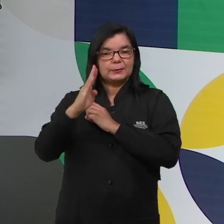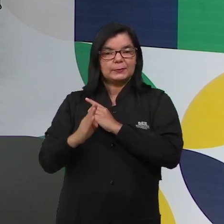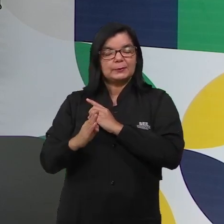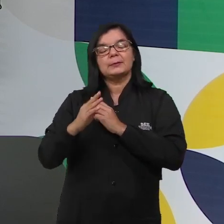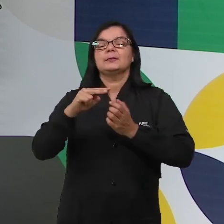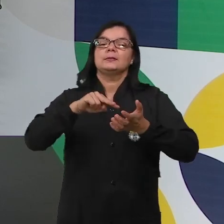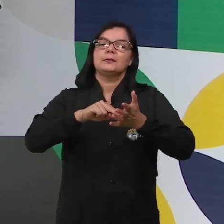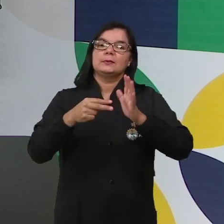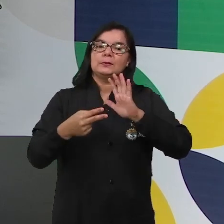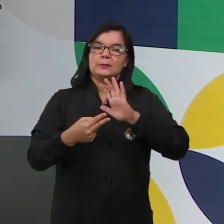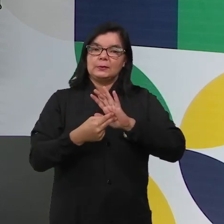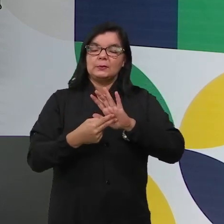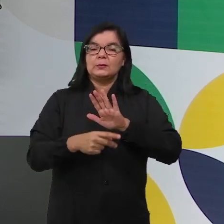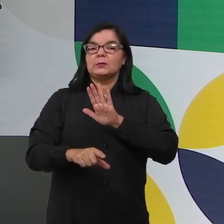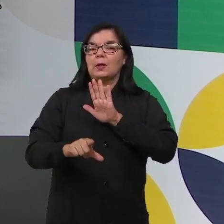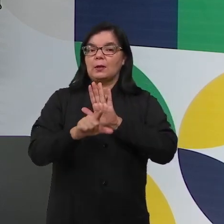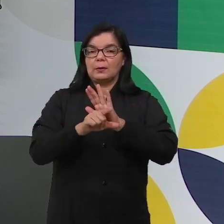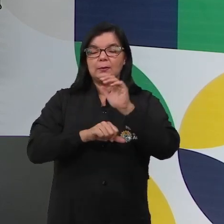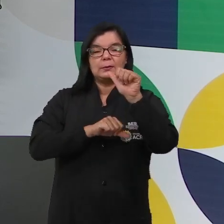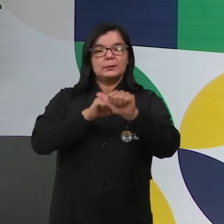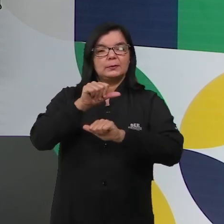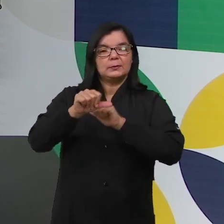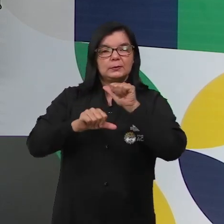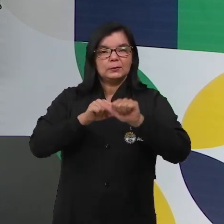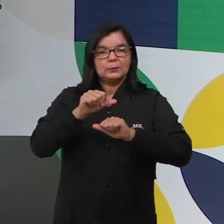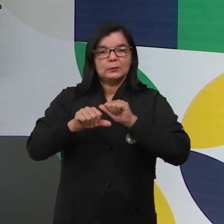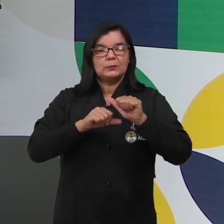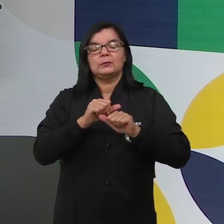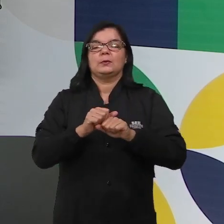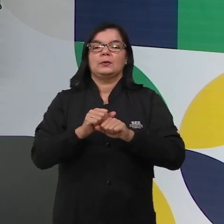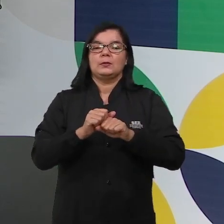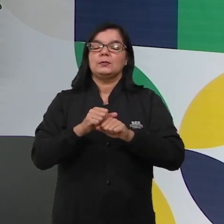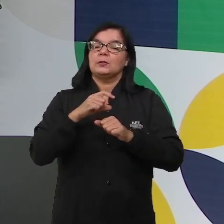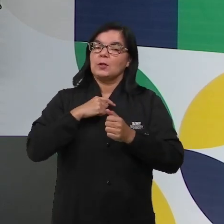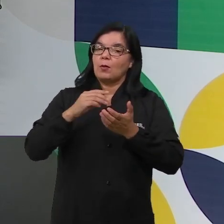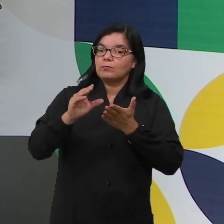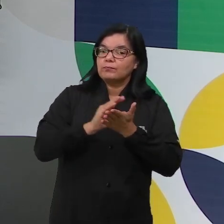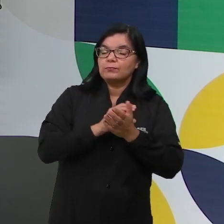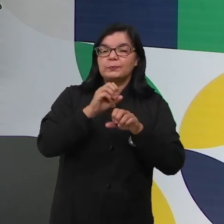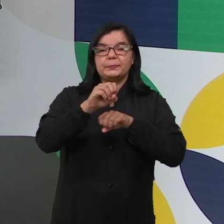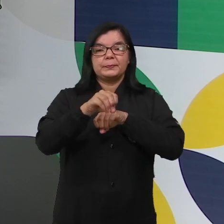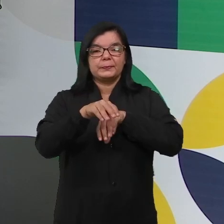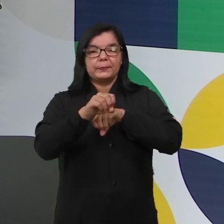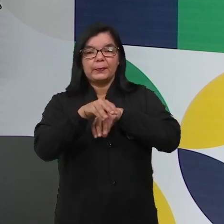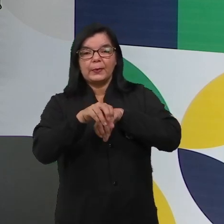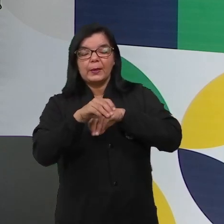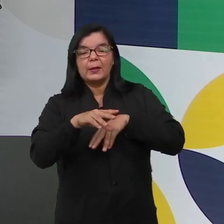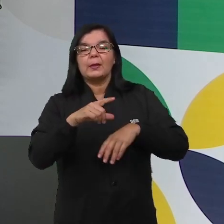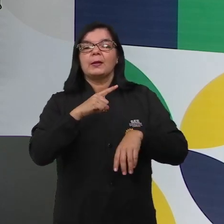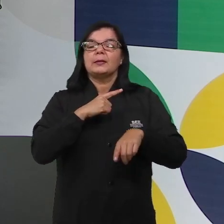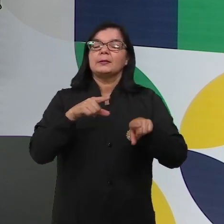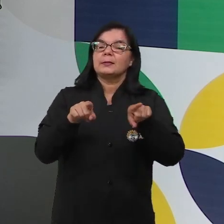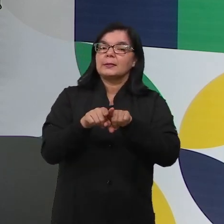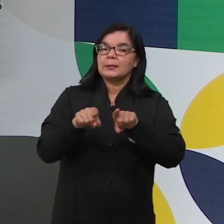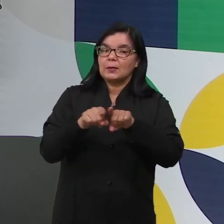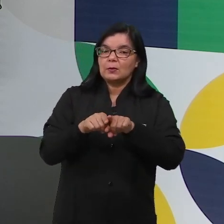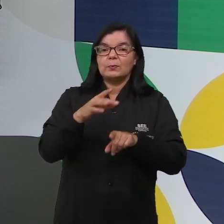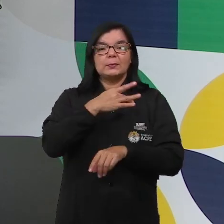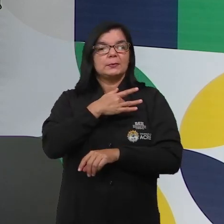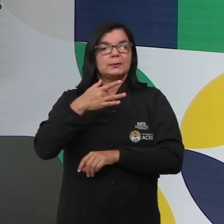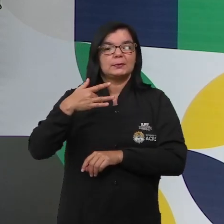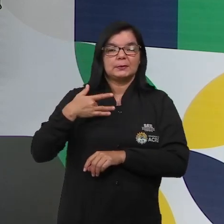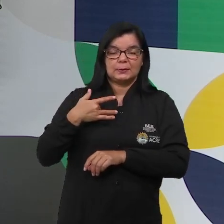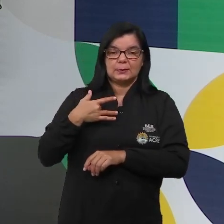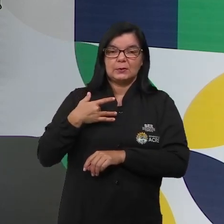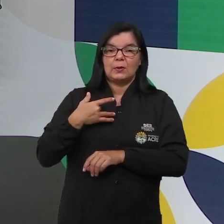Ou seja, as leis precisam mudar, precisa se investir mais em educação, precisa se investir mais em saúde